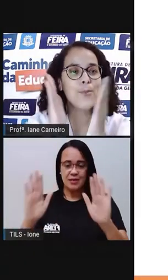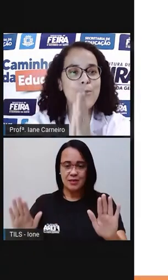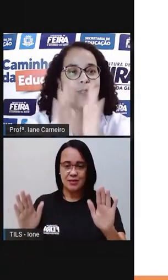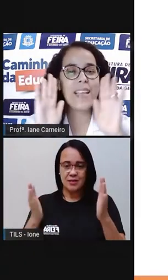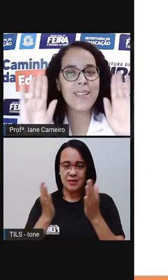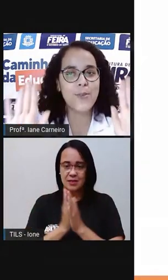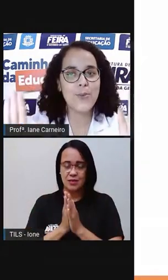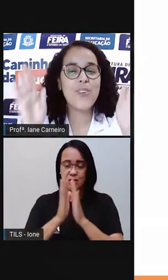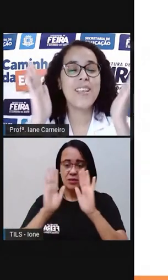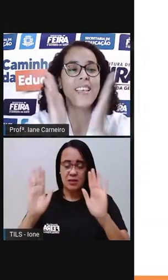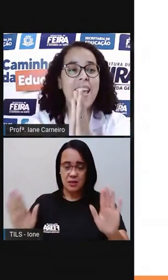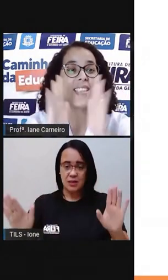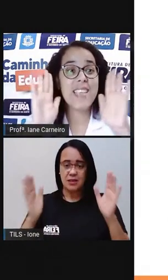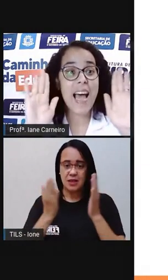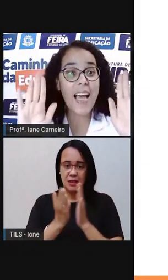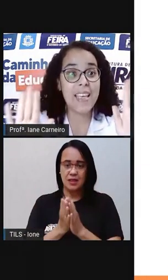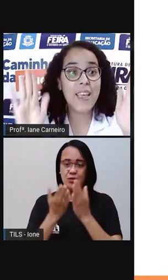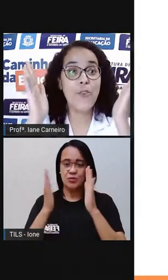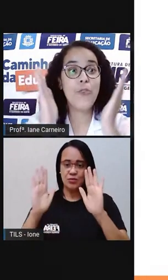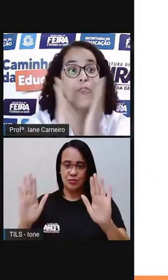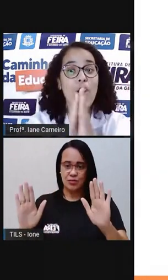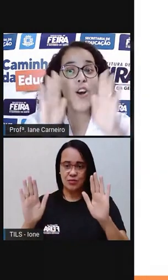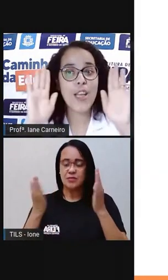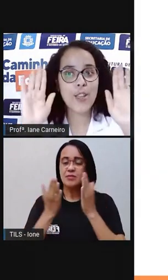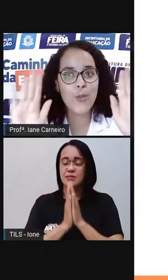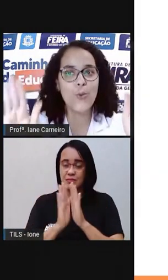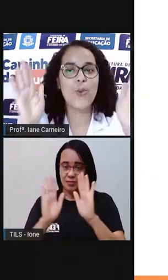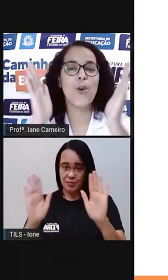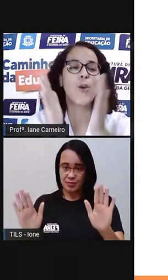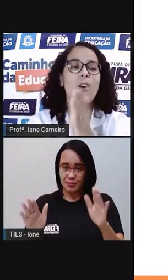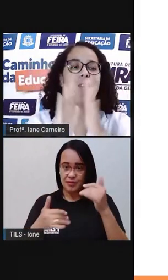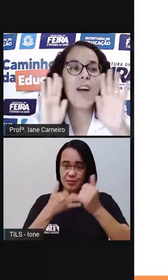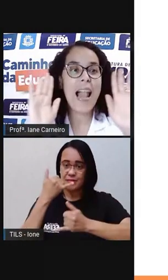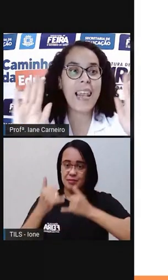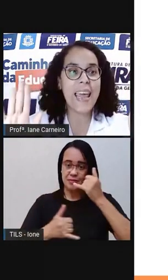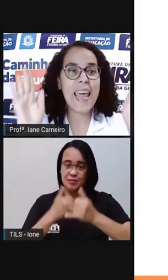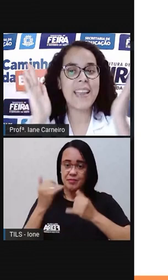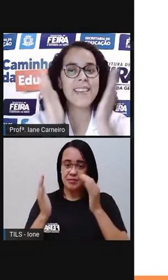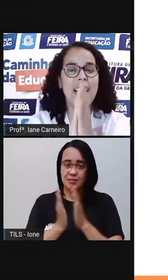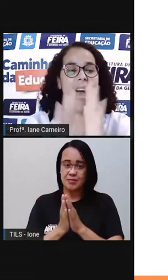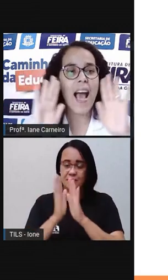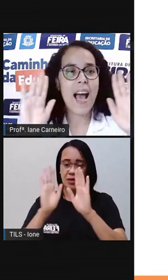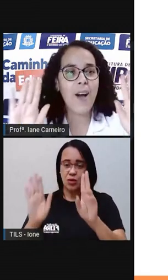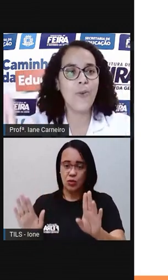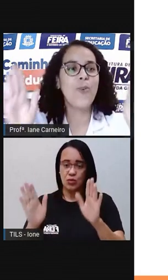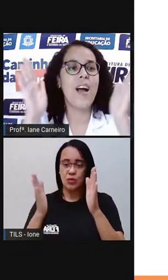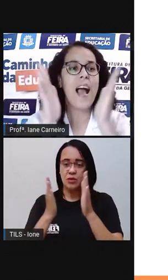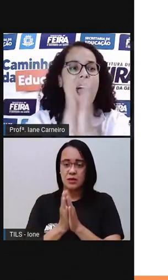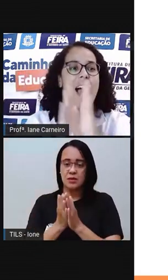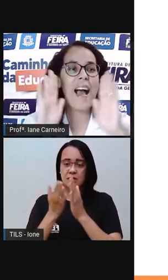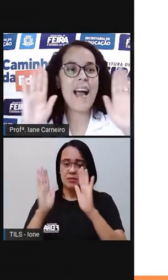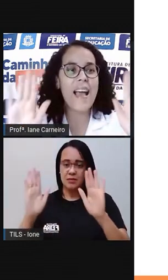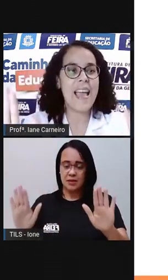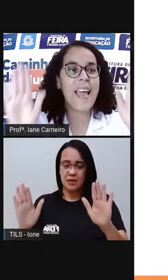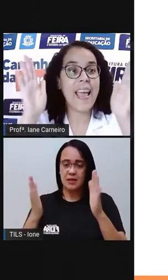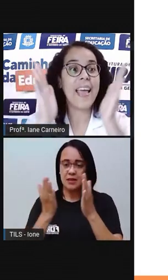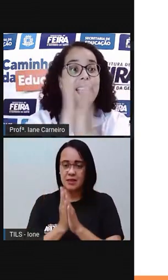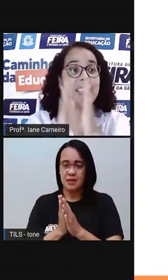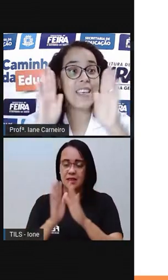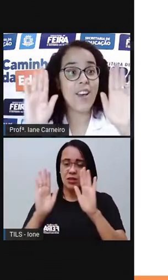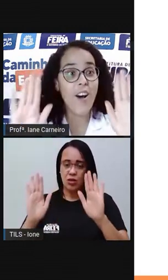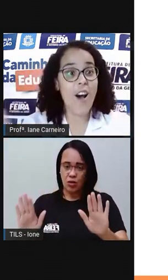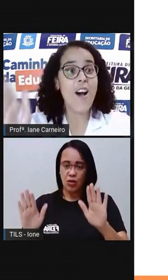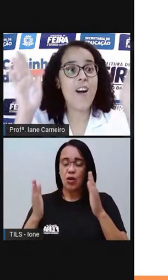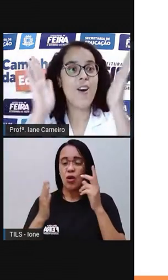rabo do tatu, quem saiu foi tu, com a letra U. A, E,